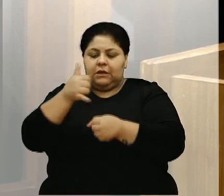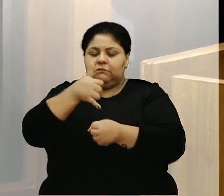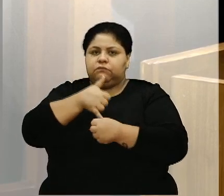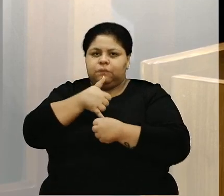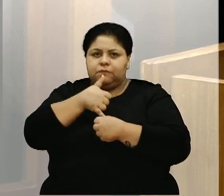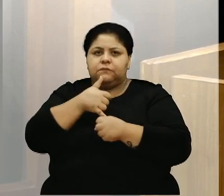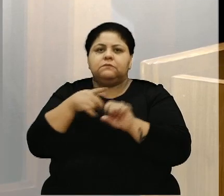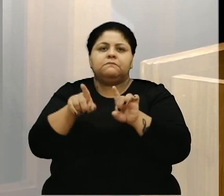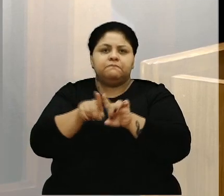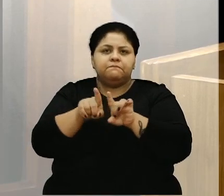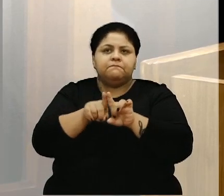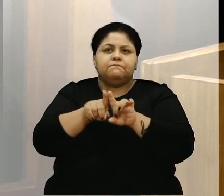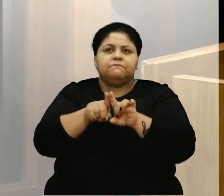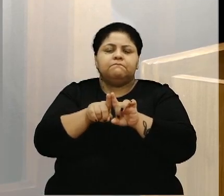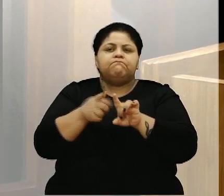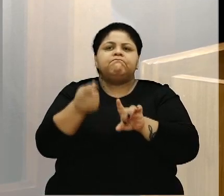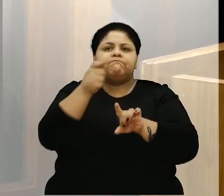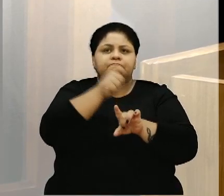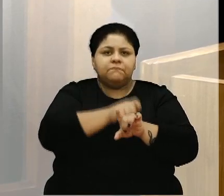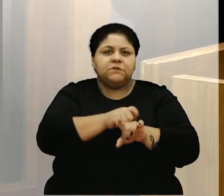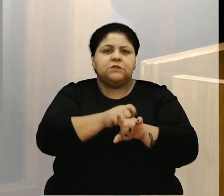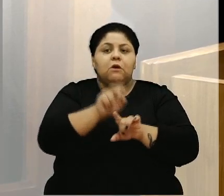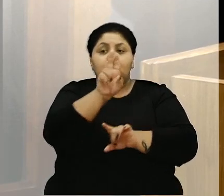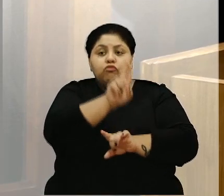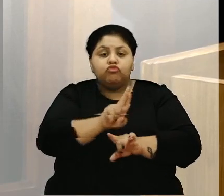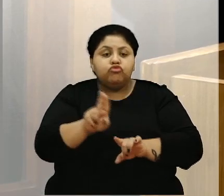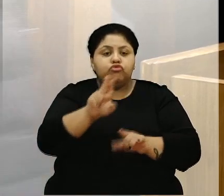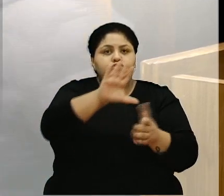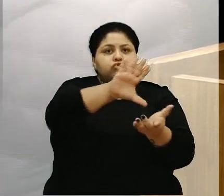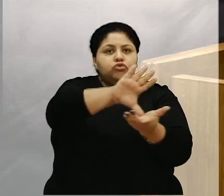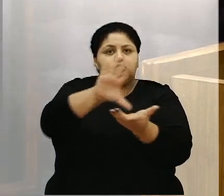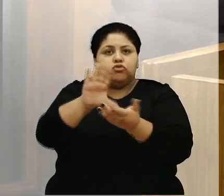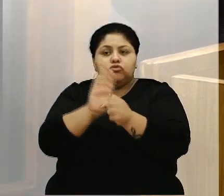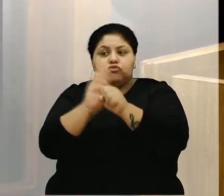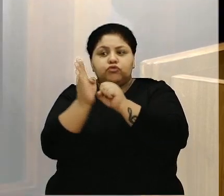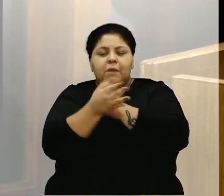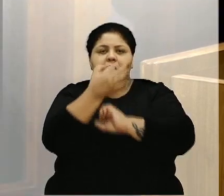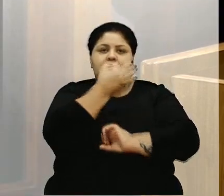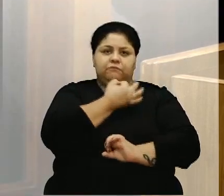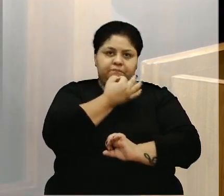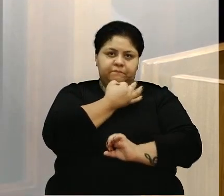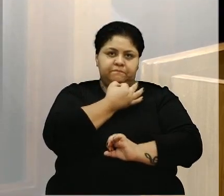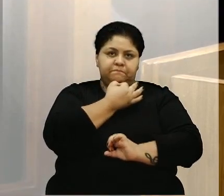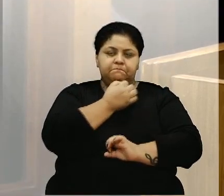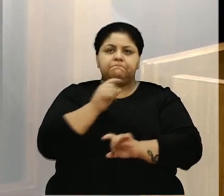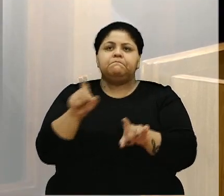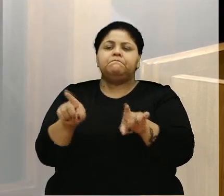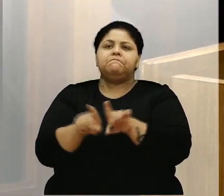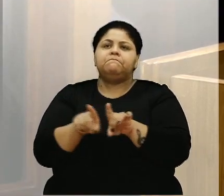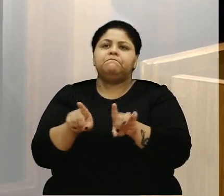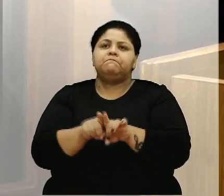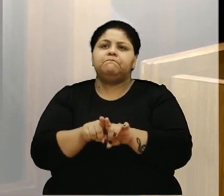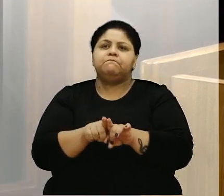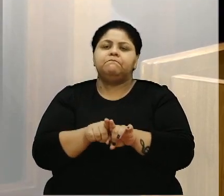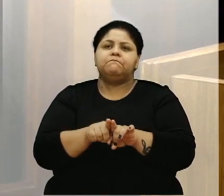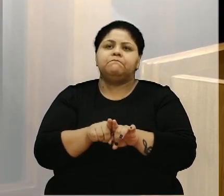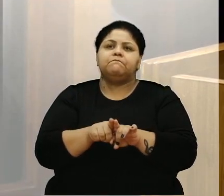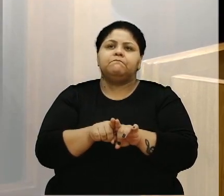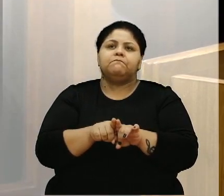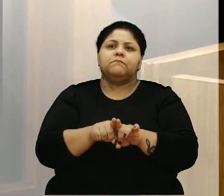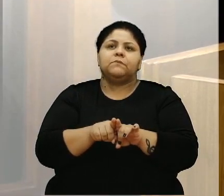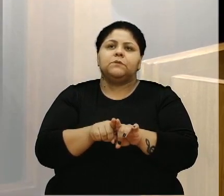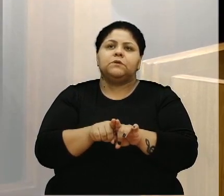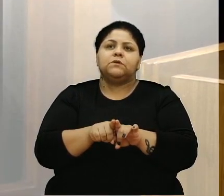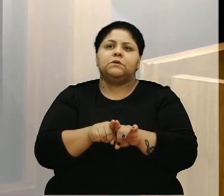mas precisamos ocupar os nossos espaços dos bairros de Caxias do Sul. Também tem o Parque dos